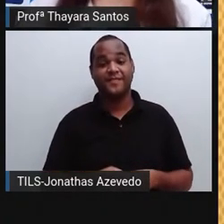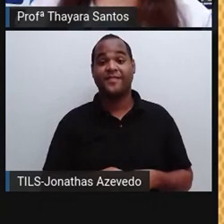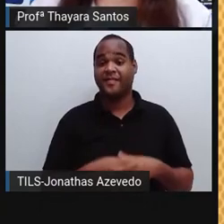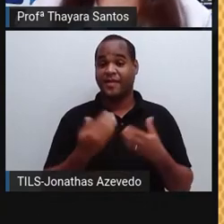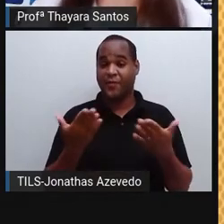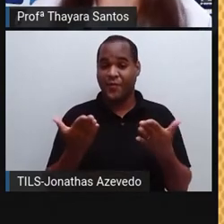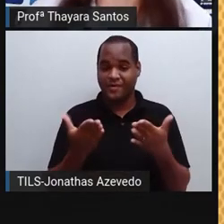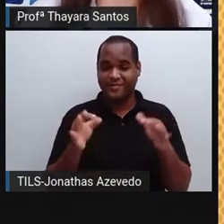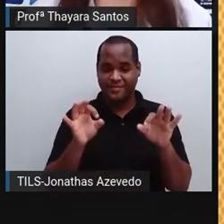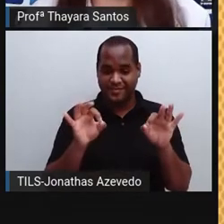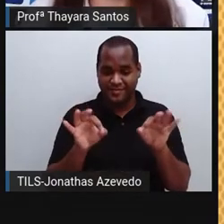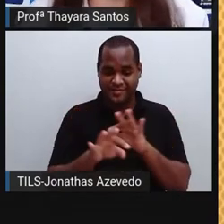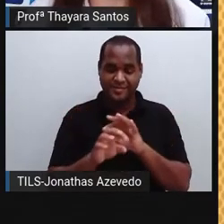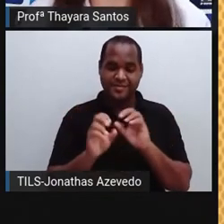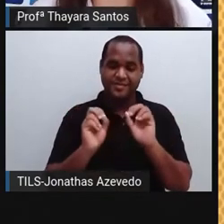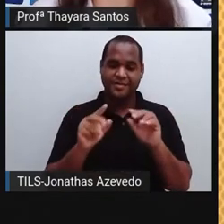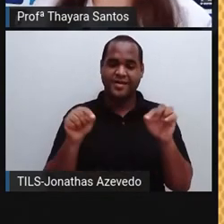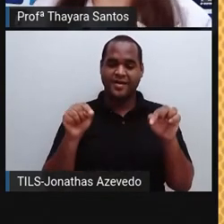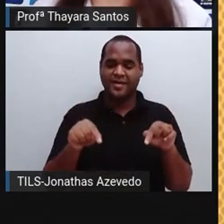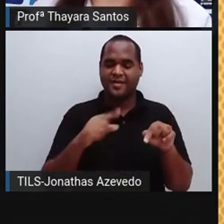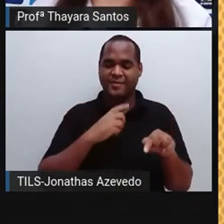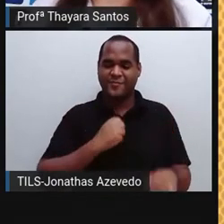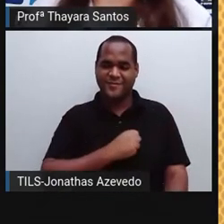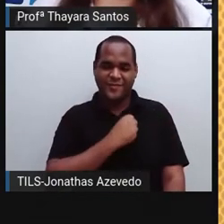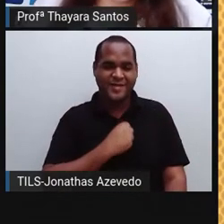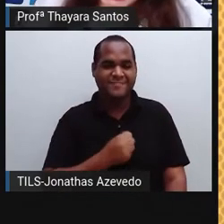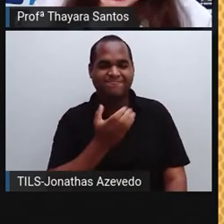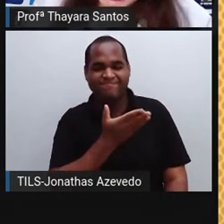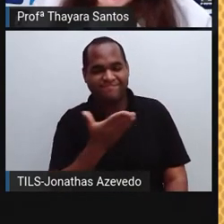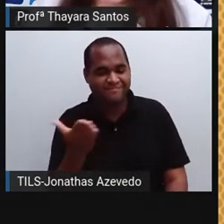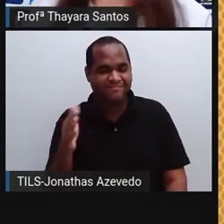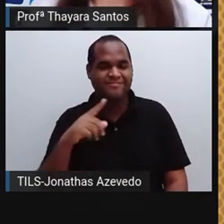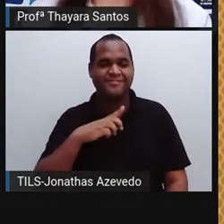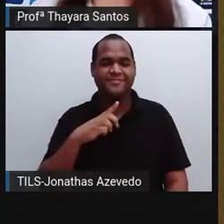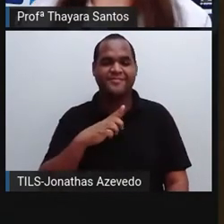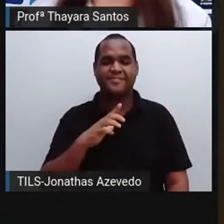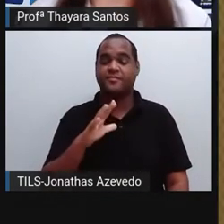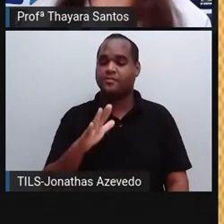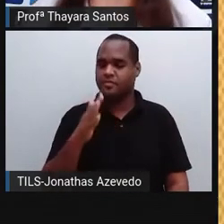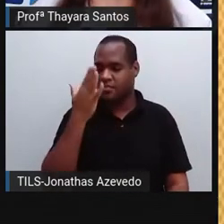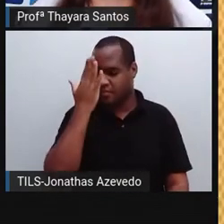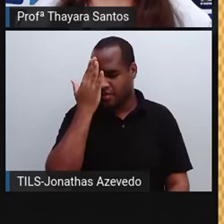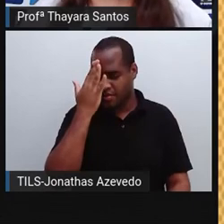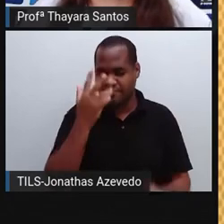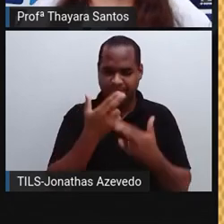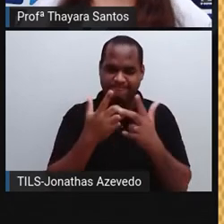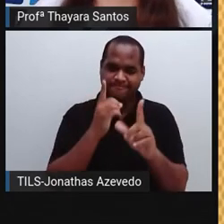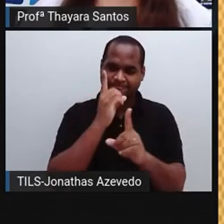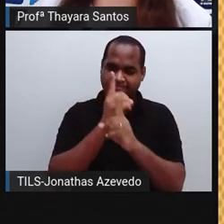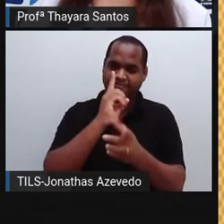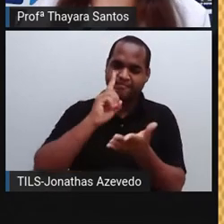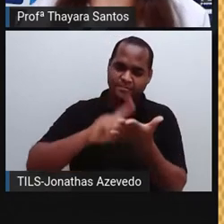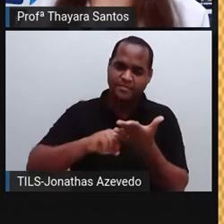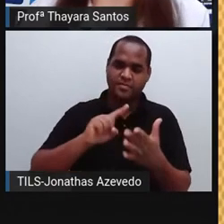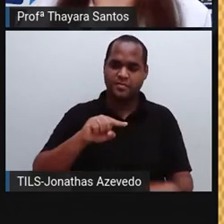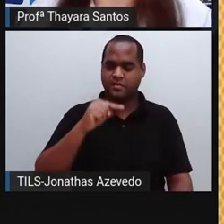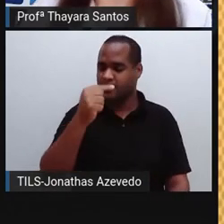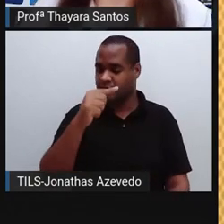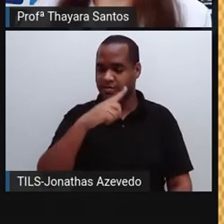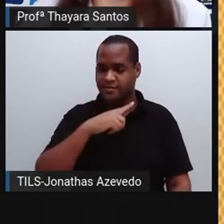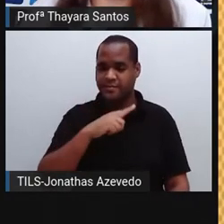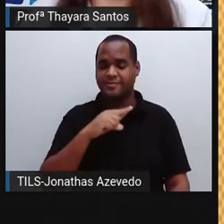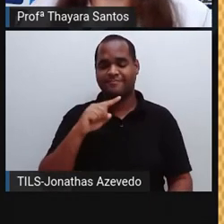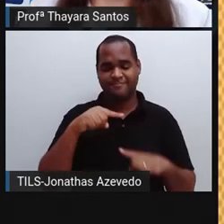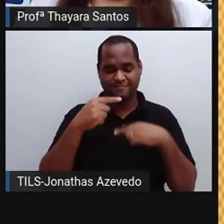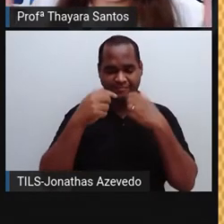Por hoje, a gente vai ficar por aqui. Eu vou morrer de saudade de vocês, mas eu sei que a gente tem encontro marcado na nossa próxima aula, que vai ser